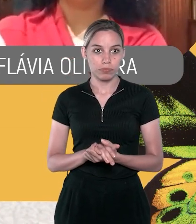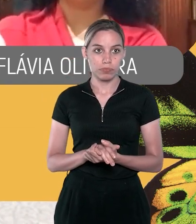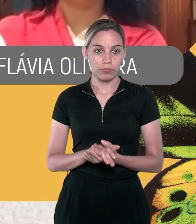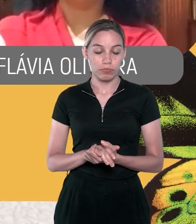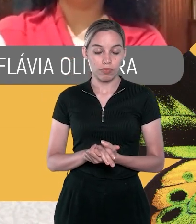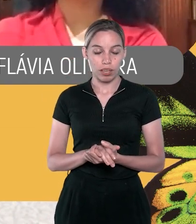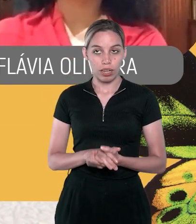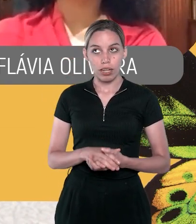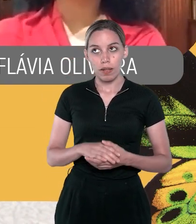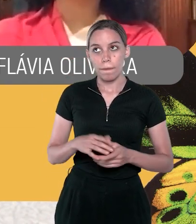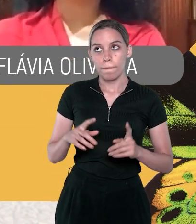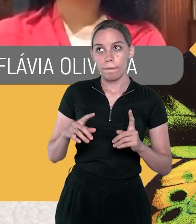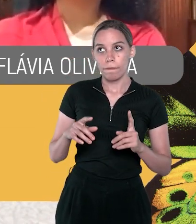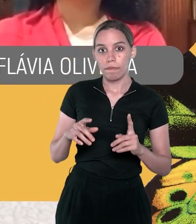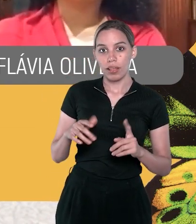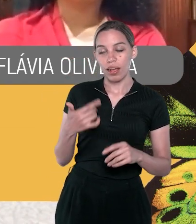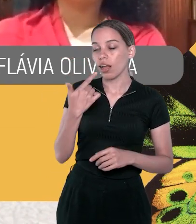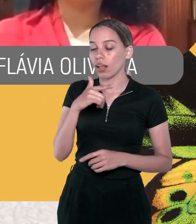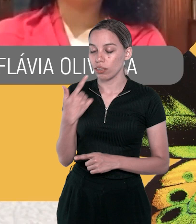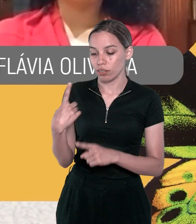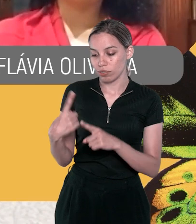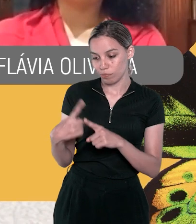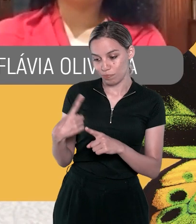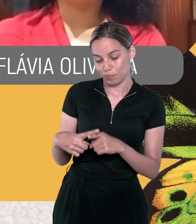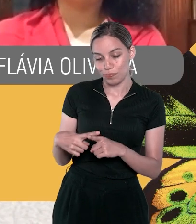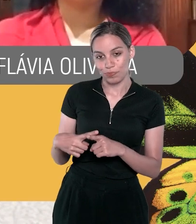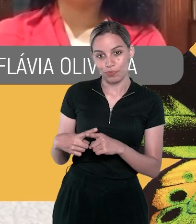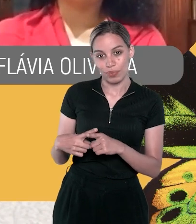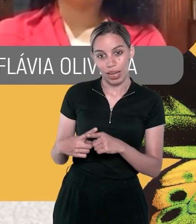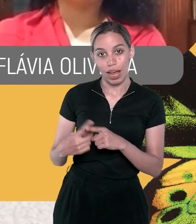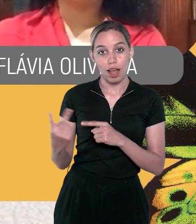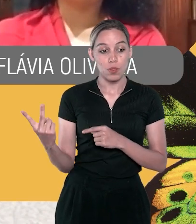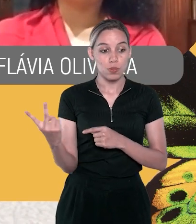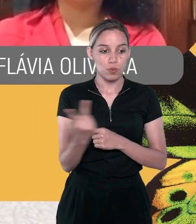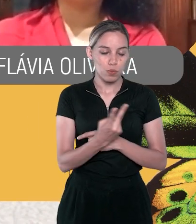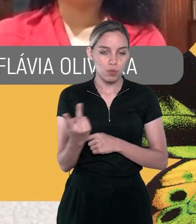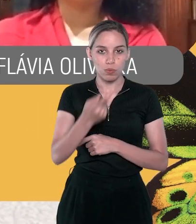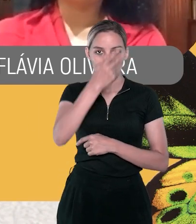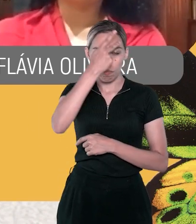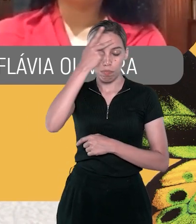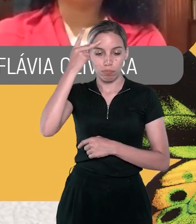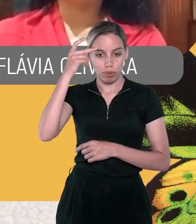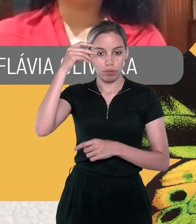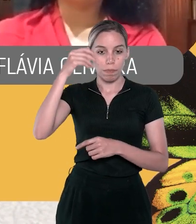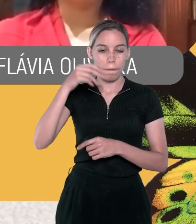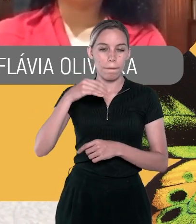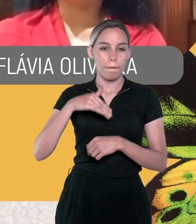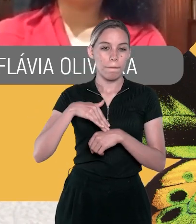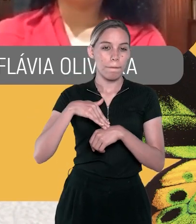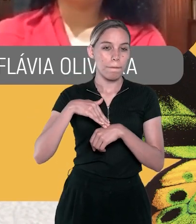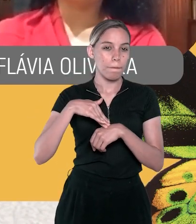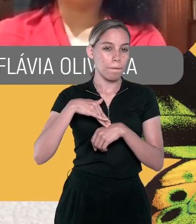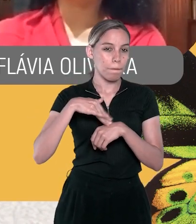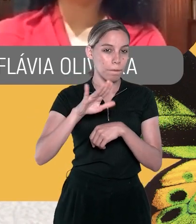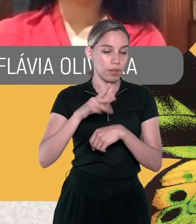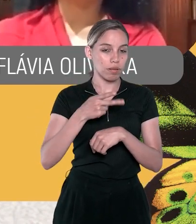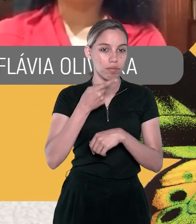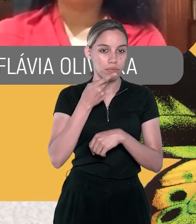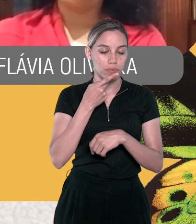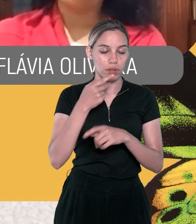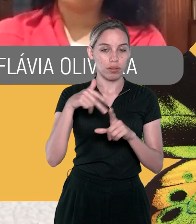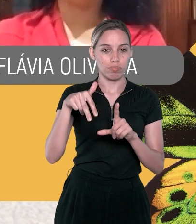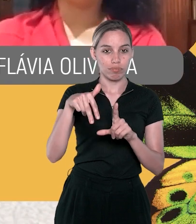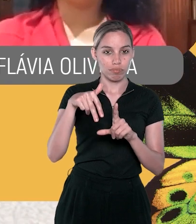é engraçado, porque são os dois personagens que eu tenho recebido de leitores, inclusive leitores